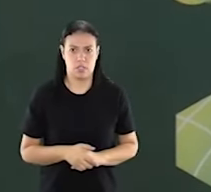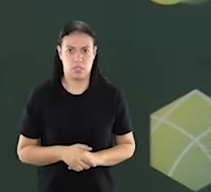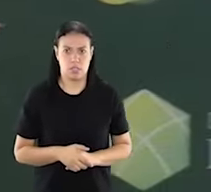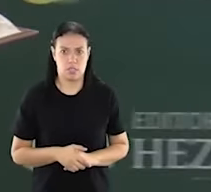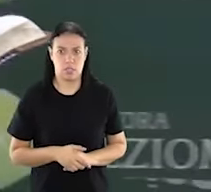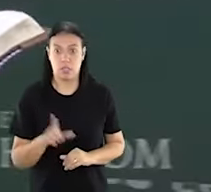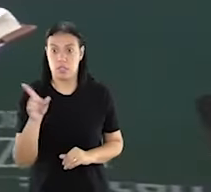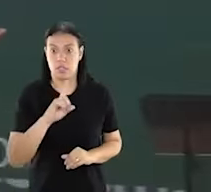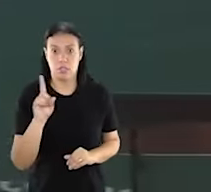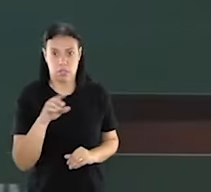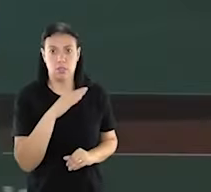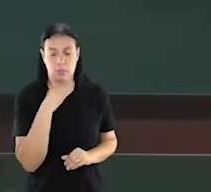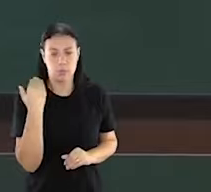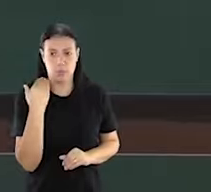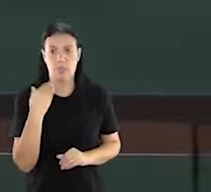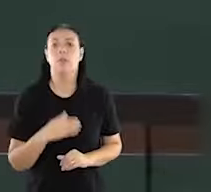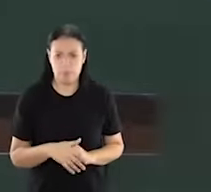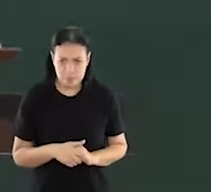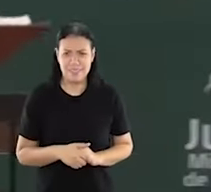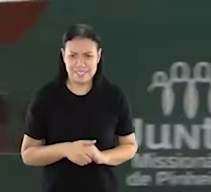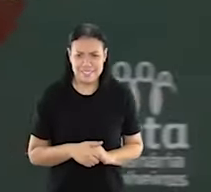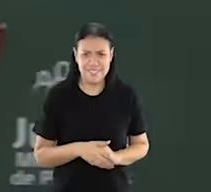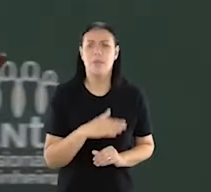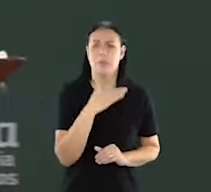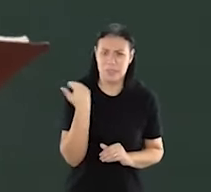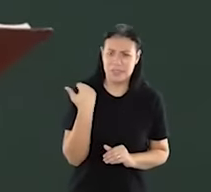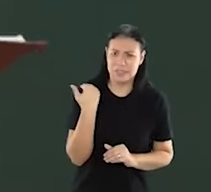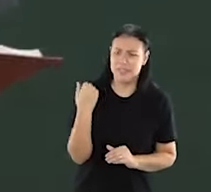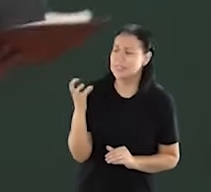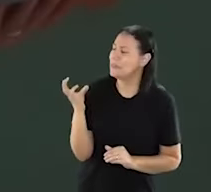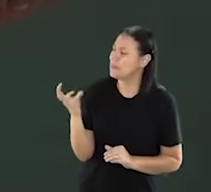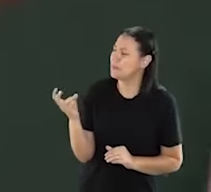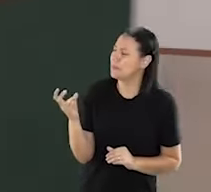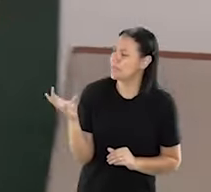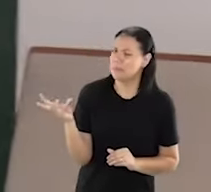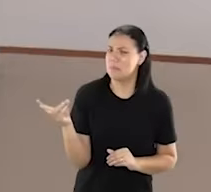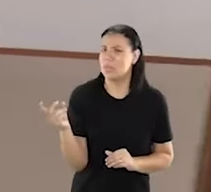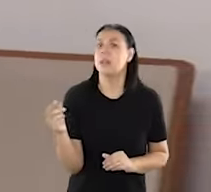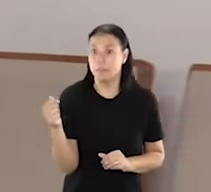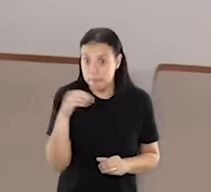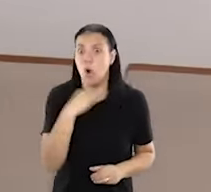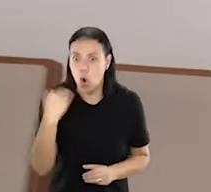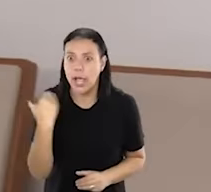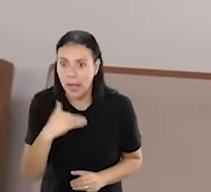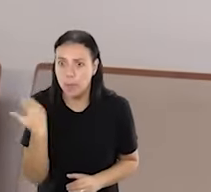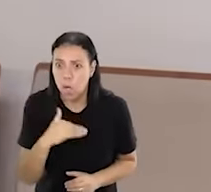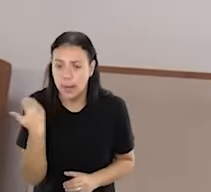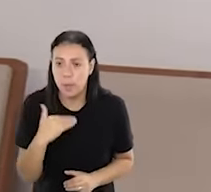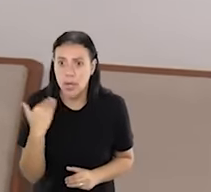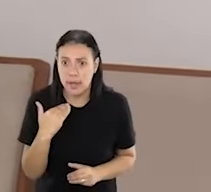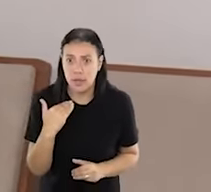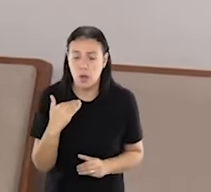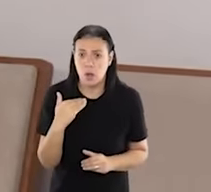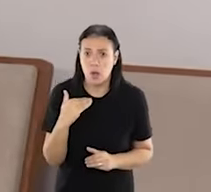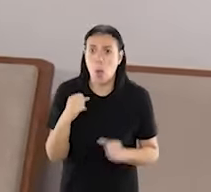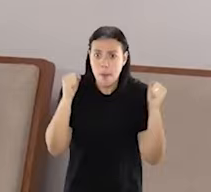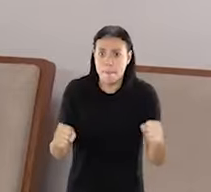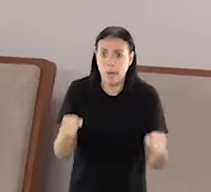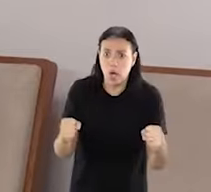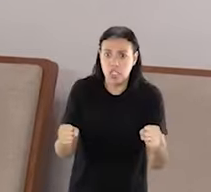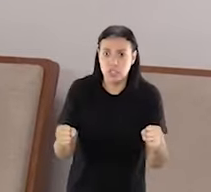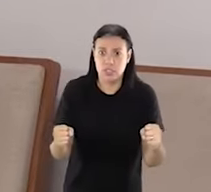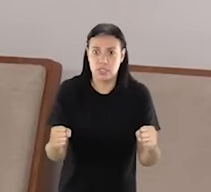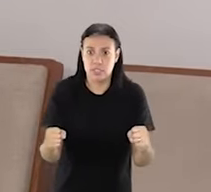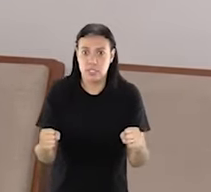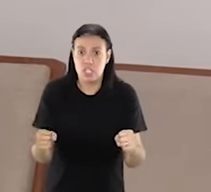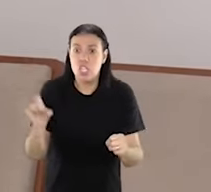não deu prazo não. Não, mas morreu. Não, não morreu. Ei, tem gente que demora. Não morreu, senhor. Eu falei, eu só acredito se o centurião que